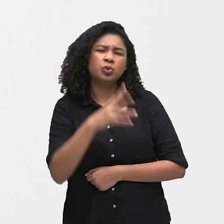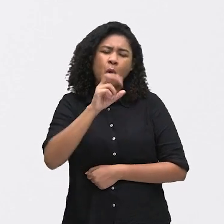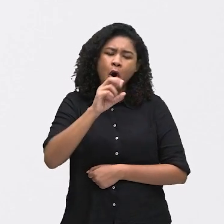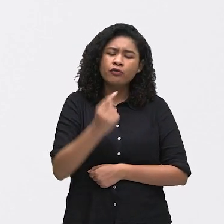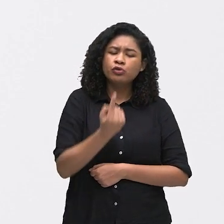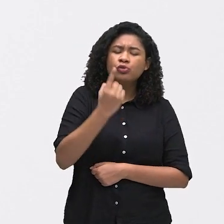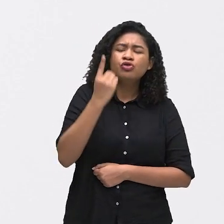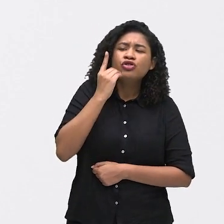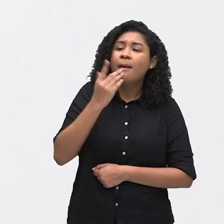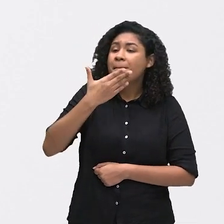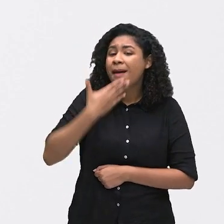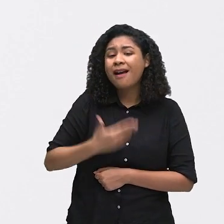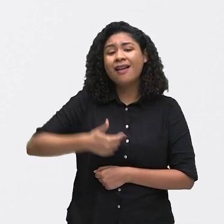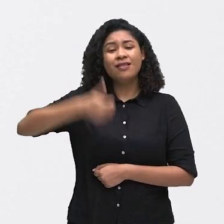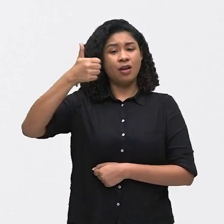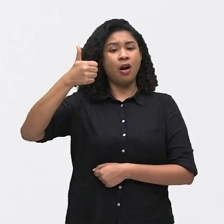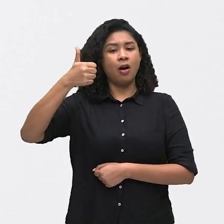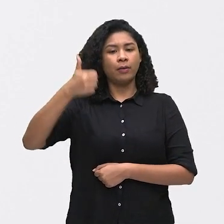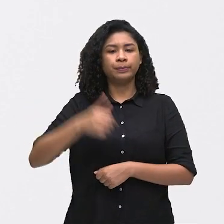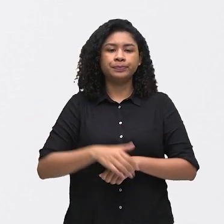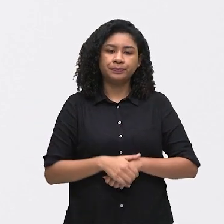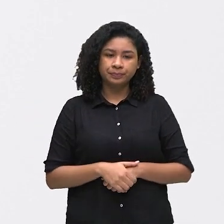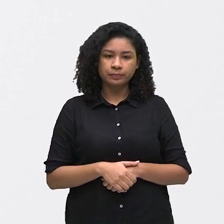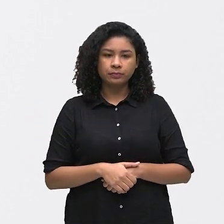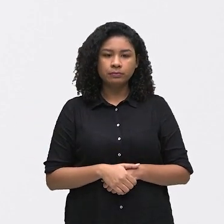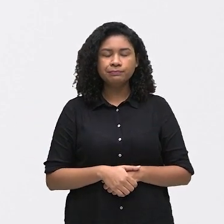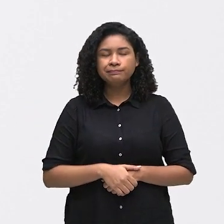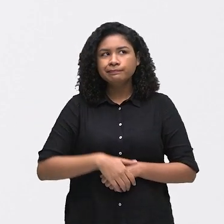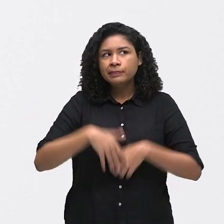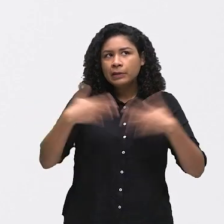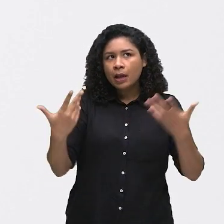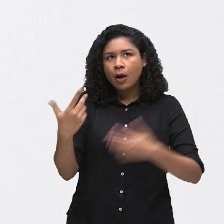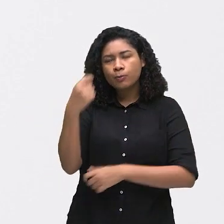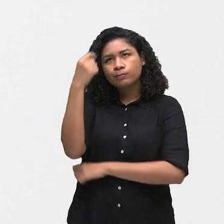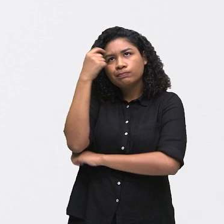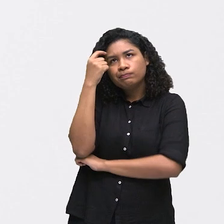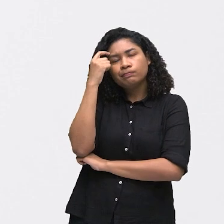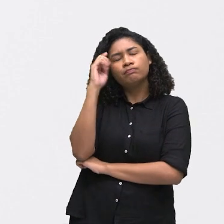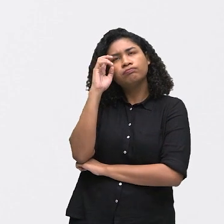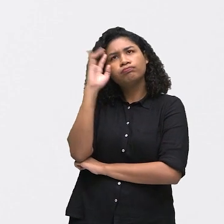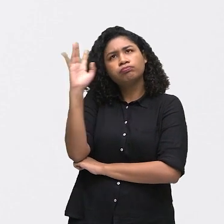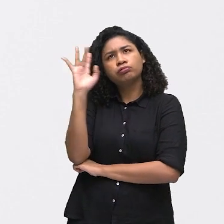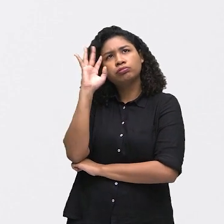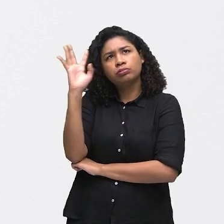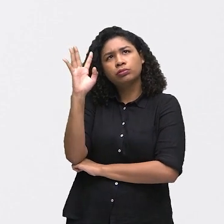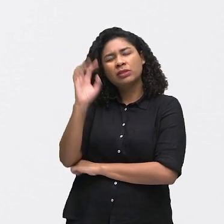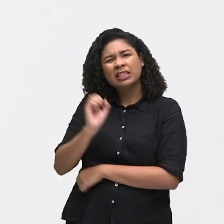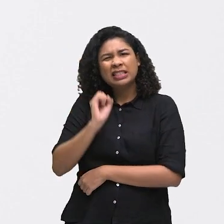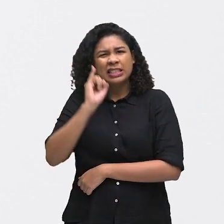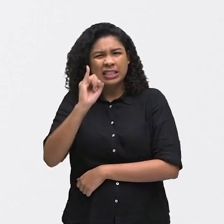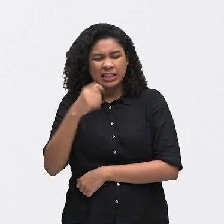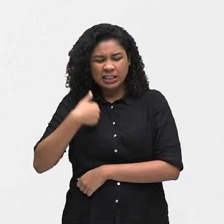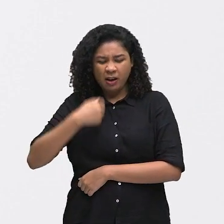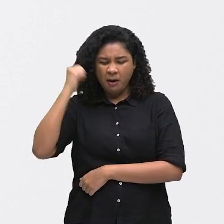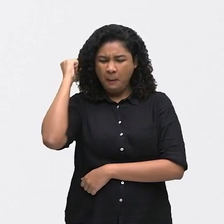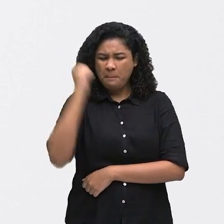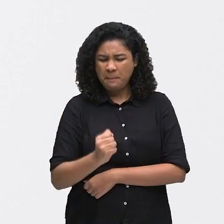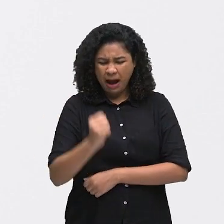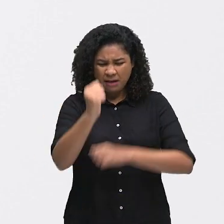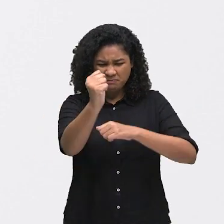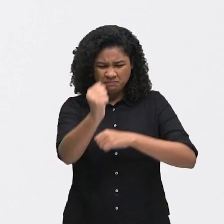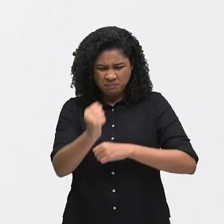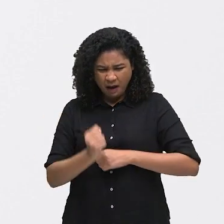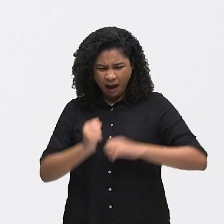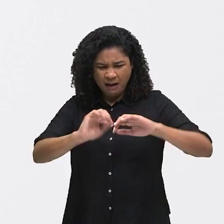e é verbo. Provavelmente, se eu abrir a barriga desta ave, abrir é verbo, ação